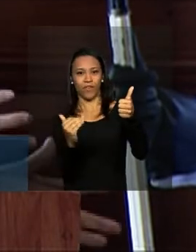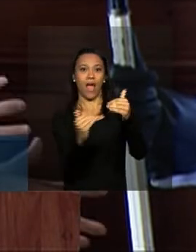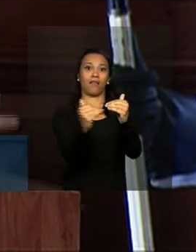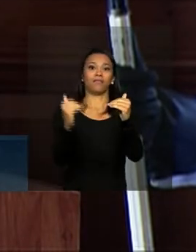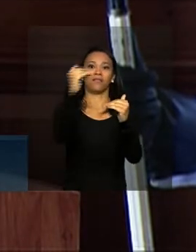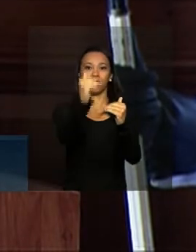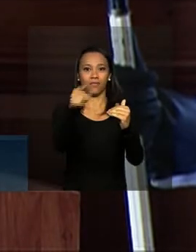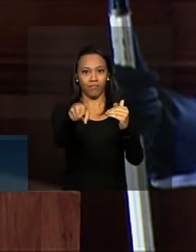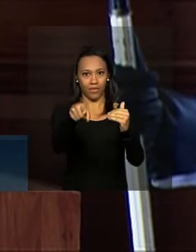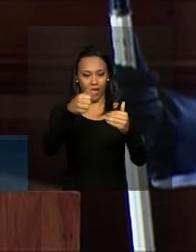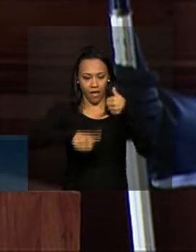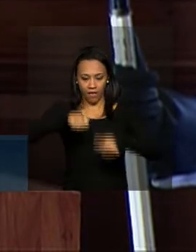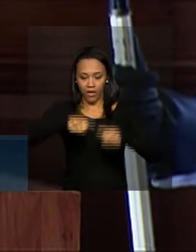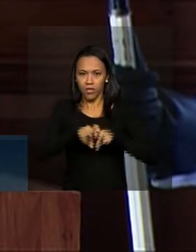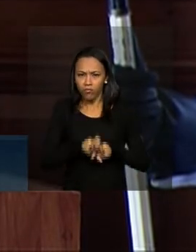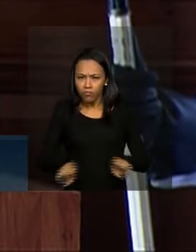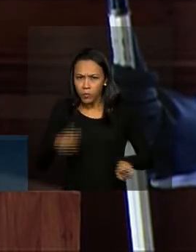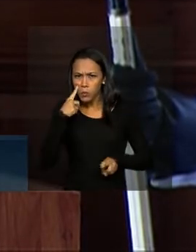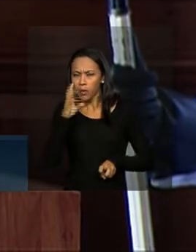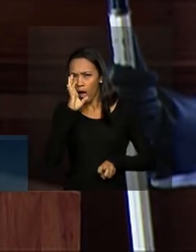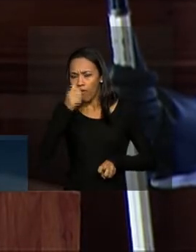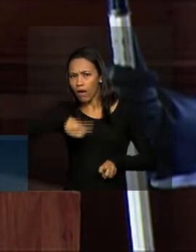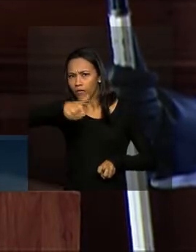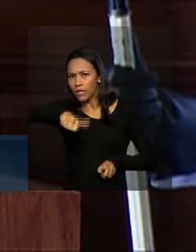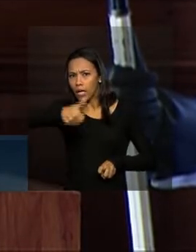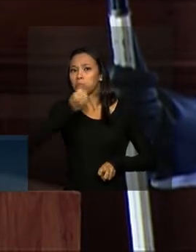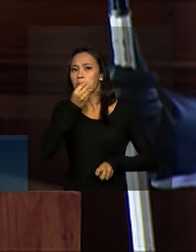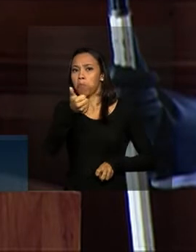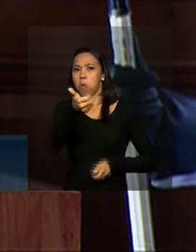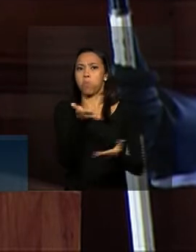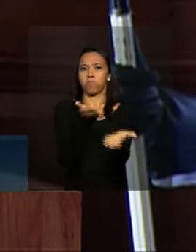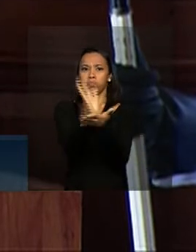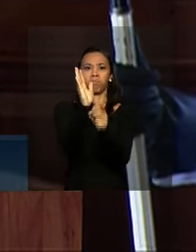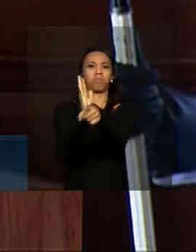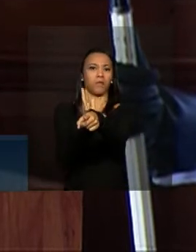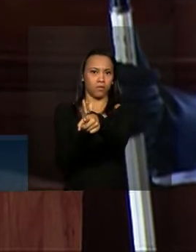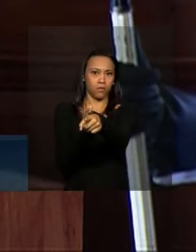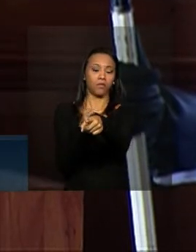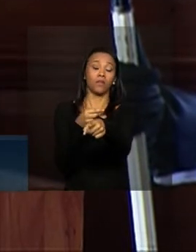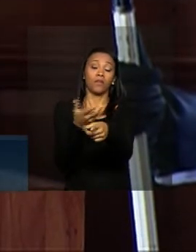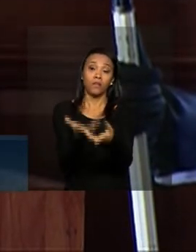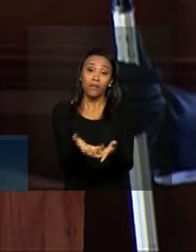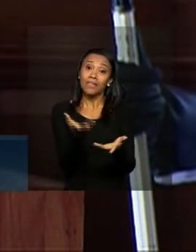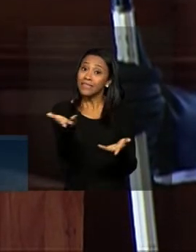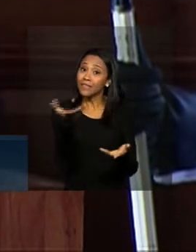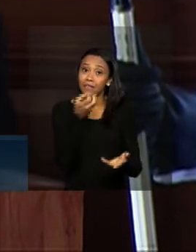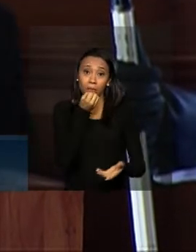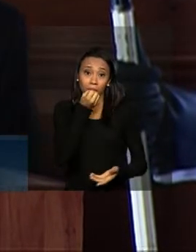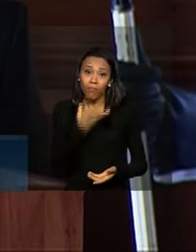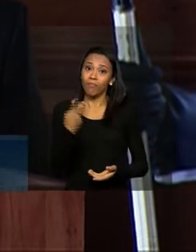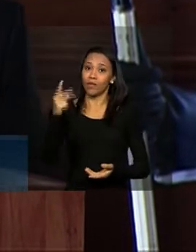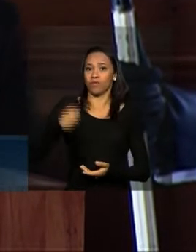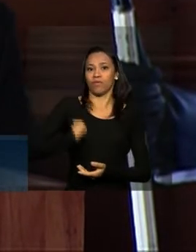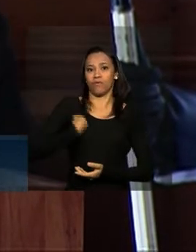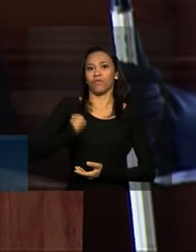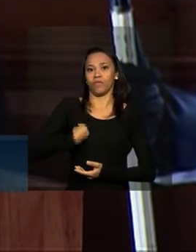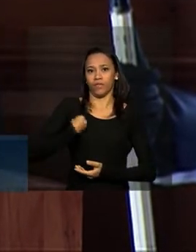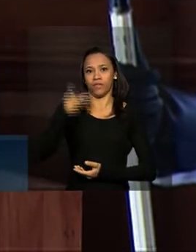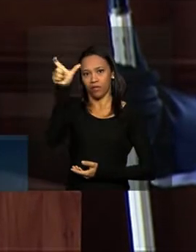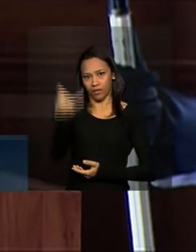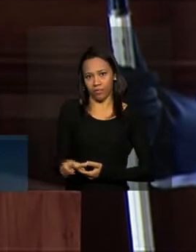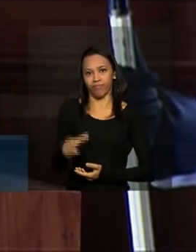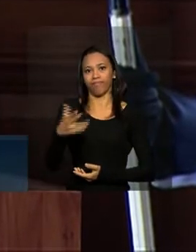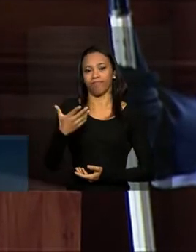foi escolhida, né? Então, isso é incentivo extraordinário para a sua vida pessoal. Mas o fato é que a